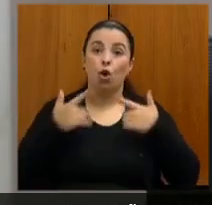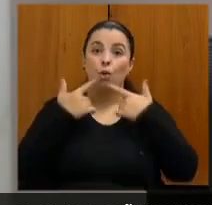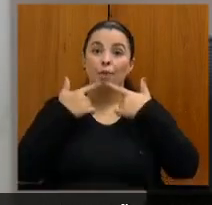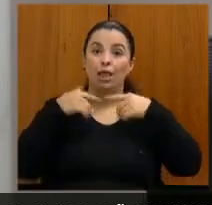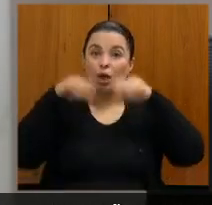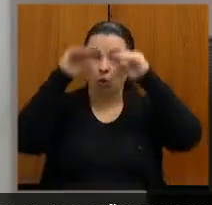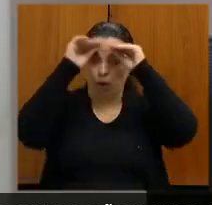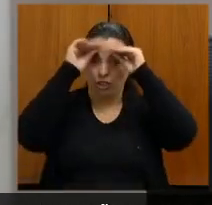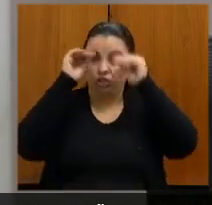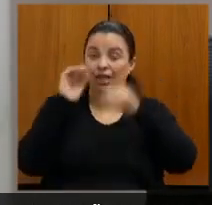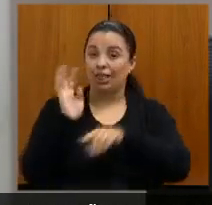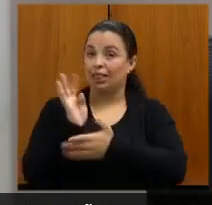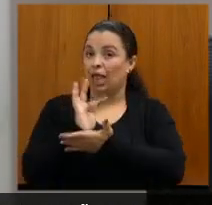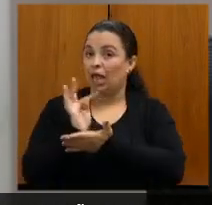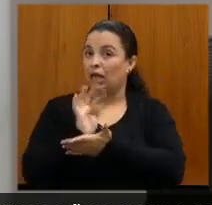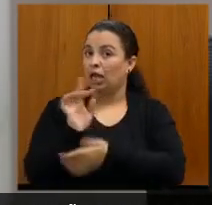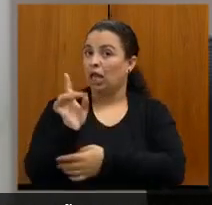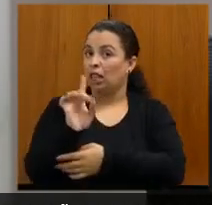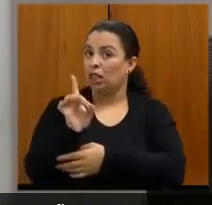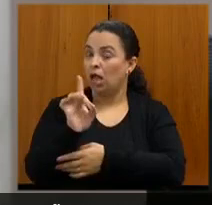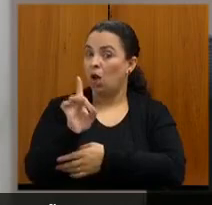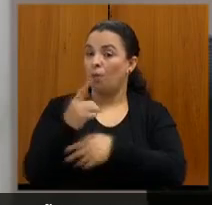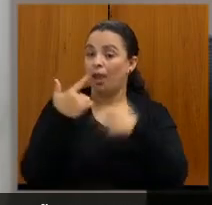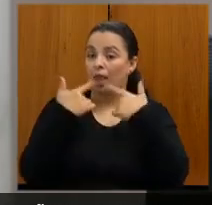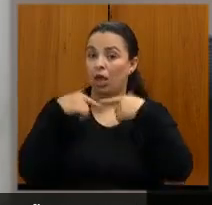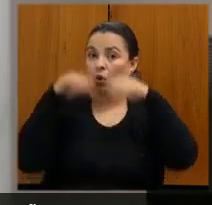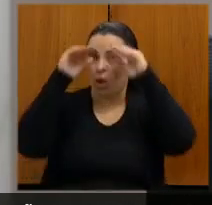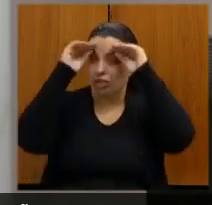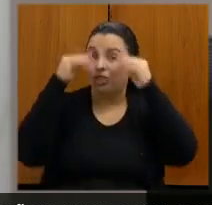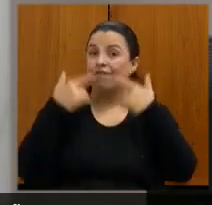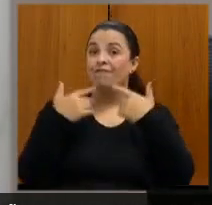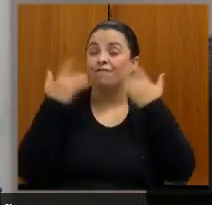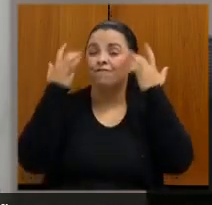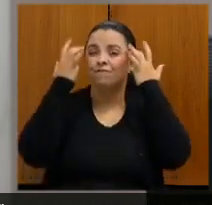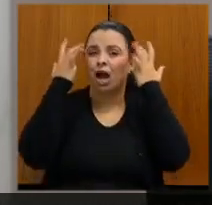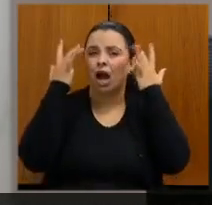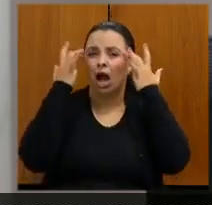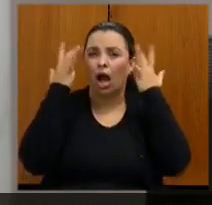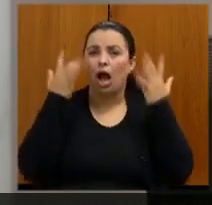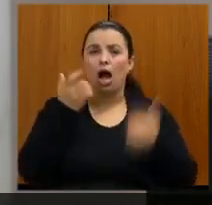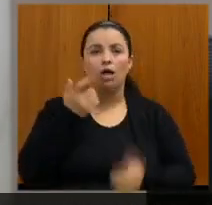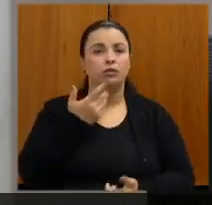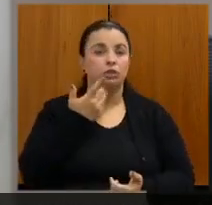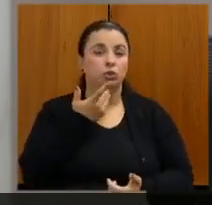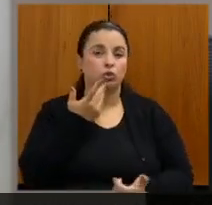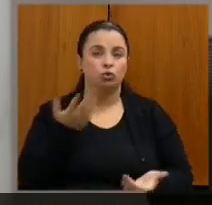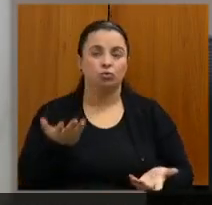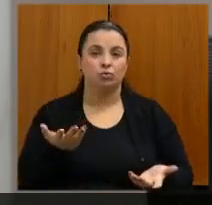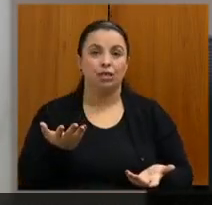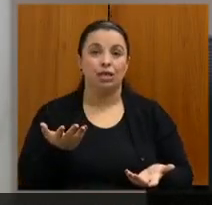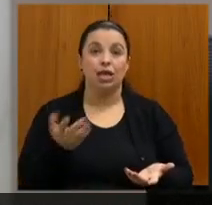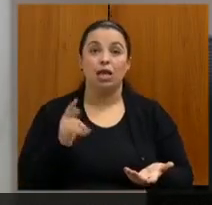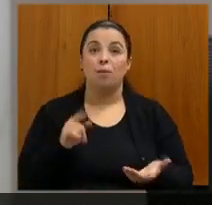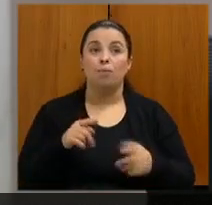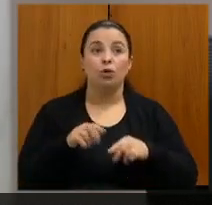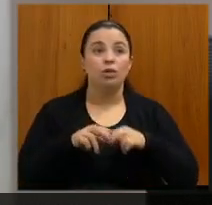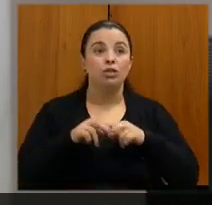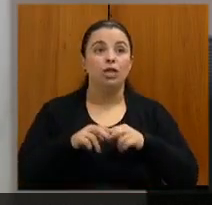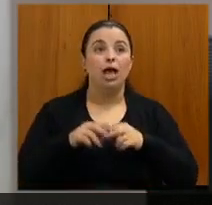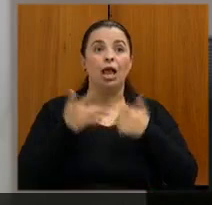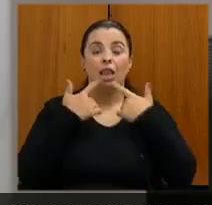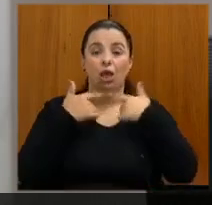técnica porque muitas vezes a linguagem técnica afasta as comunidades afasta